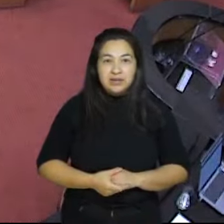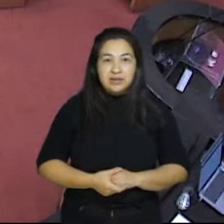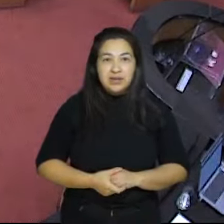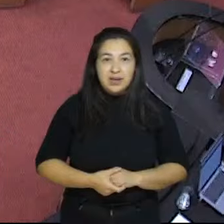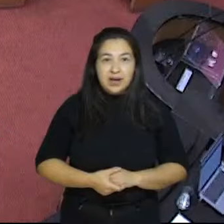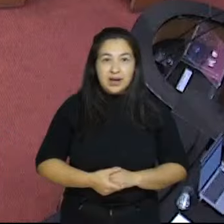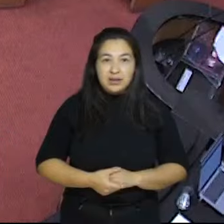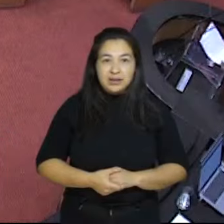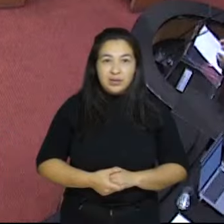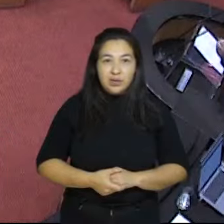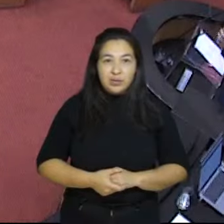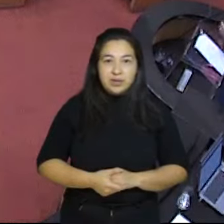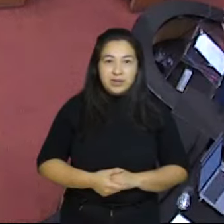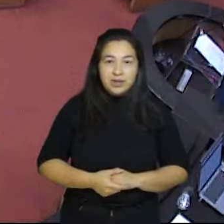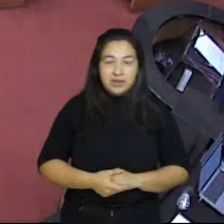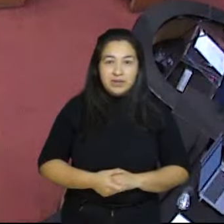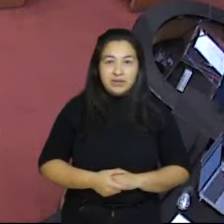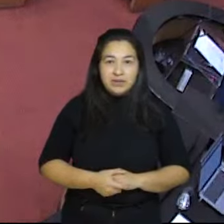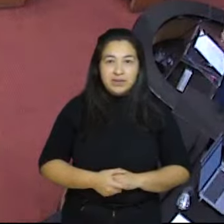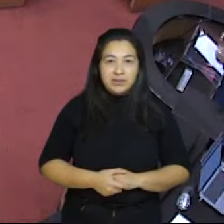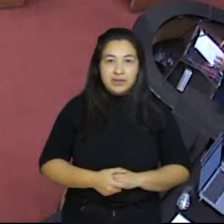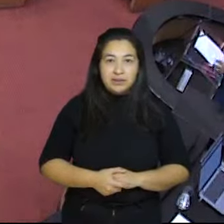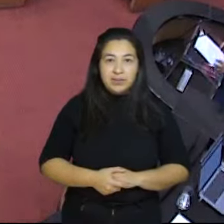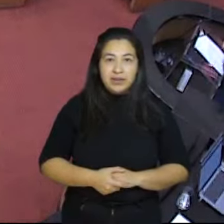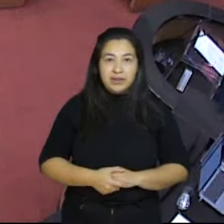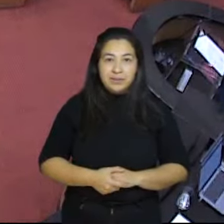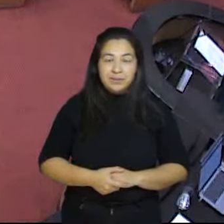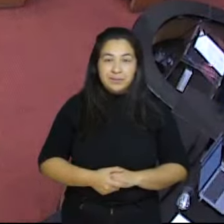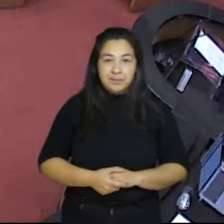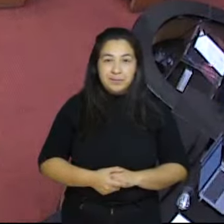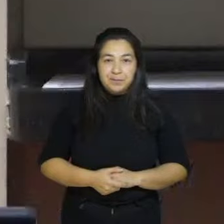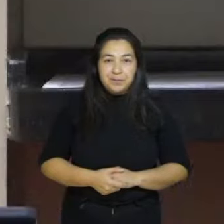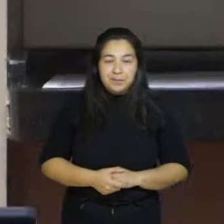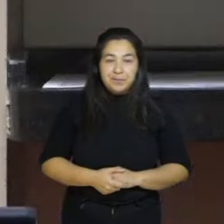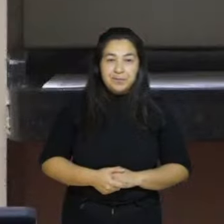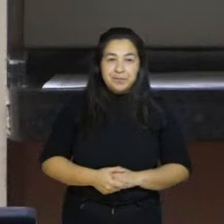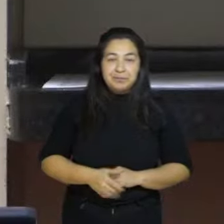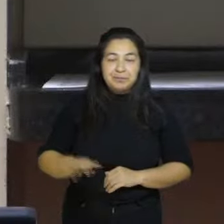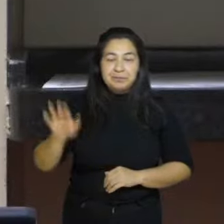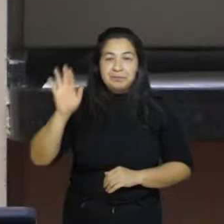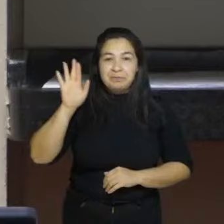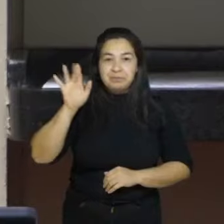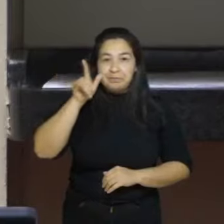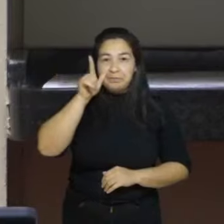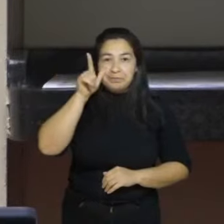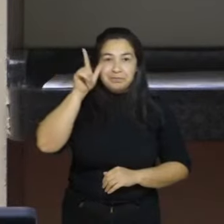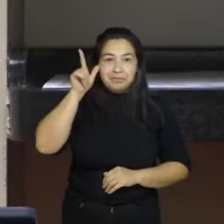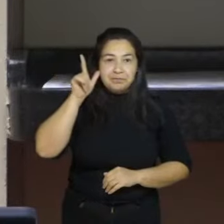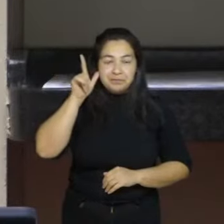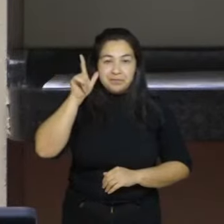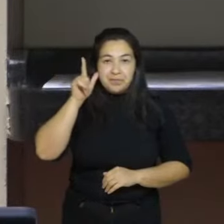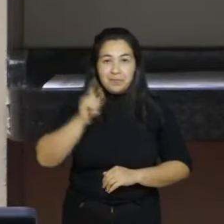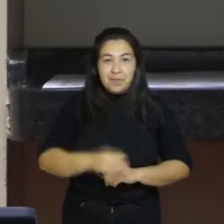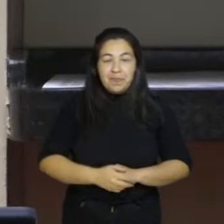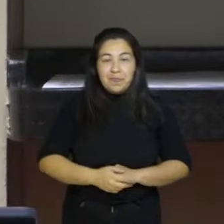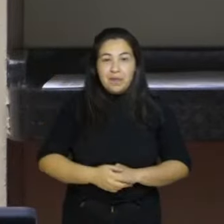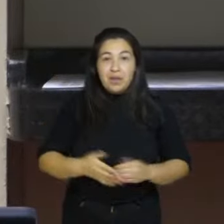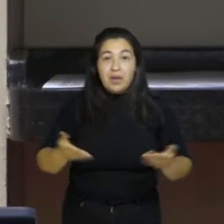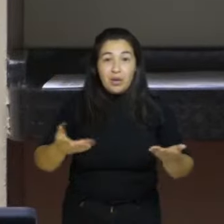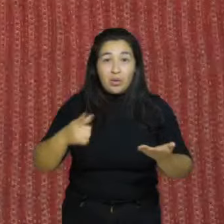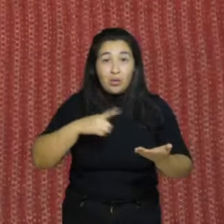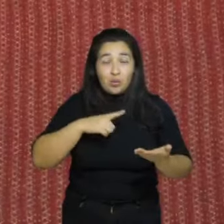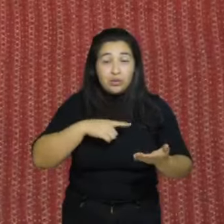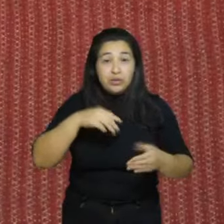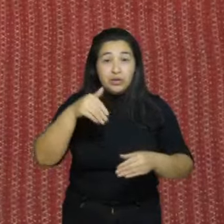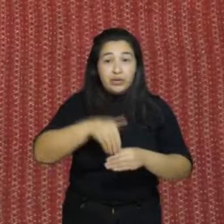Stein senhor presidente pela ordem pela ordem Deputado Lucas Neves senhor presidente nós votariam hoje